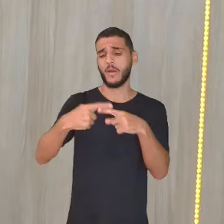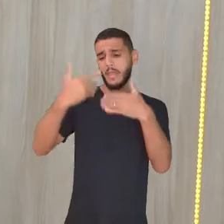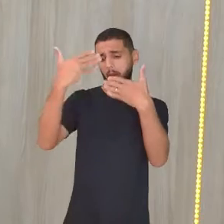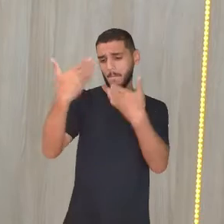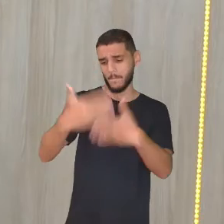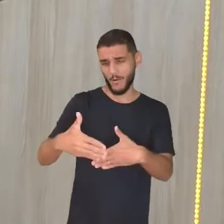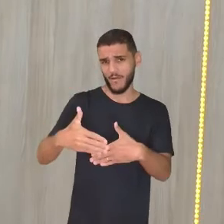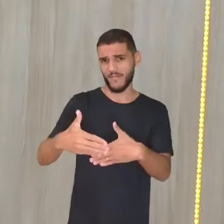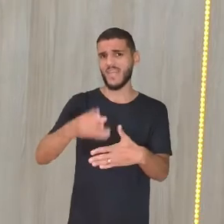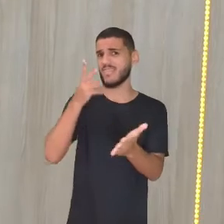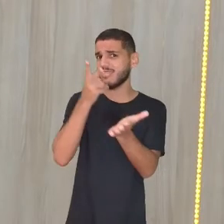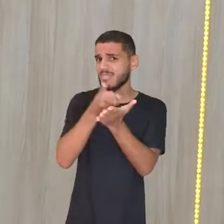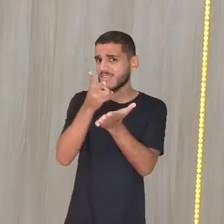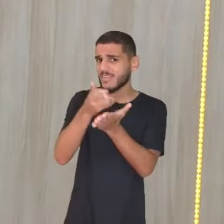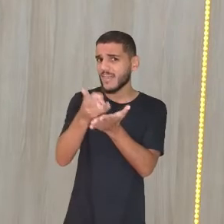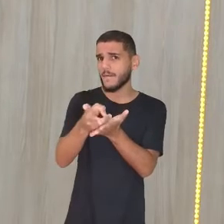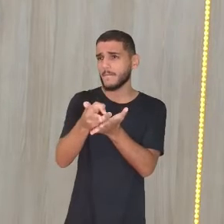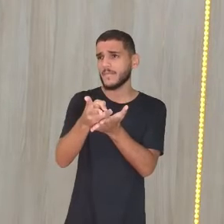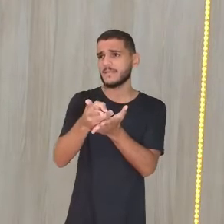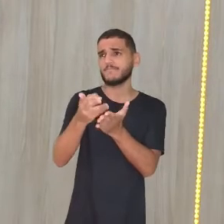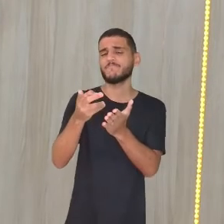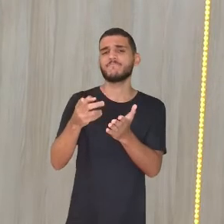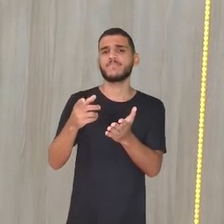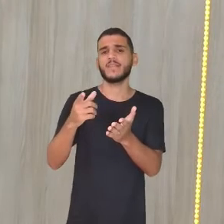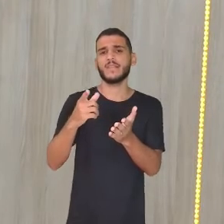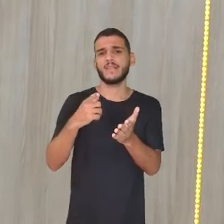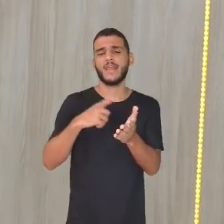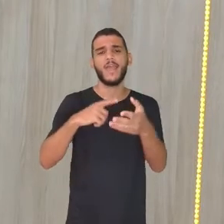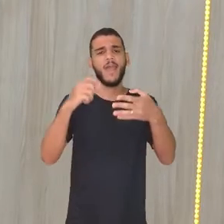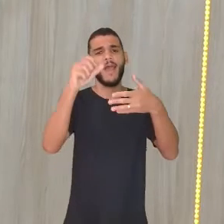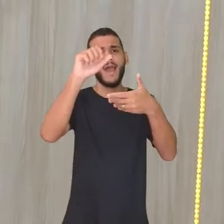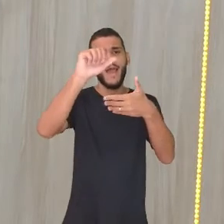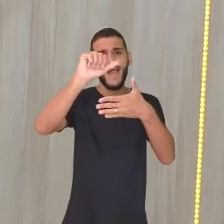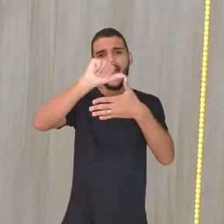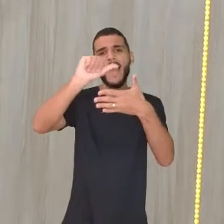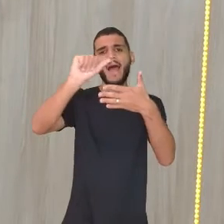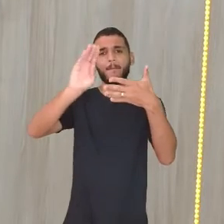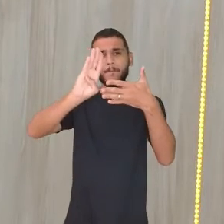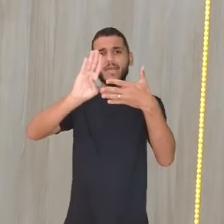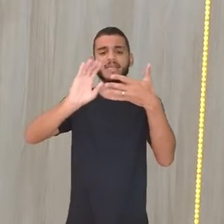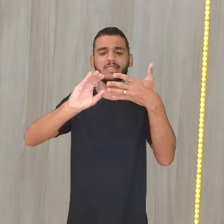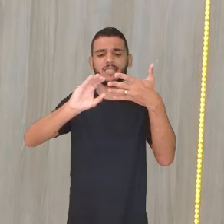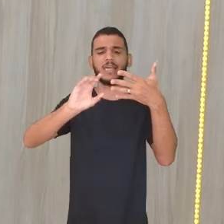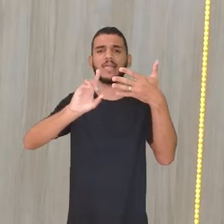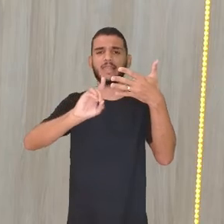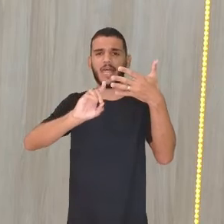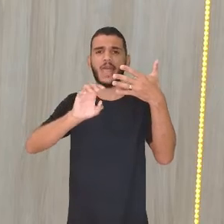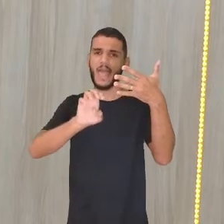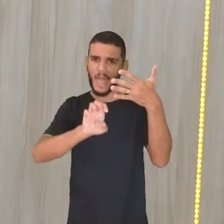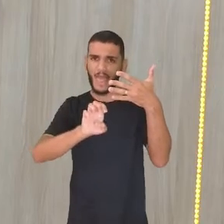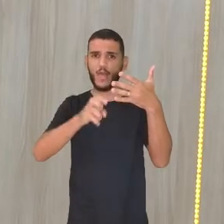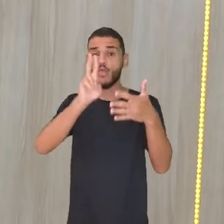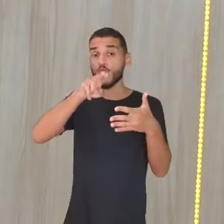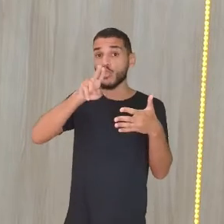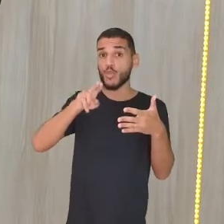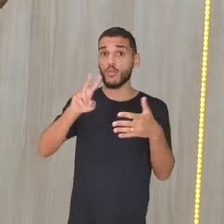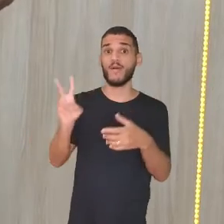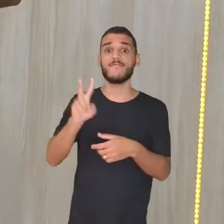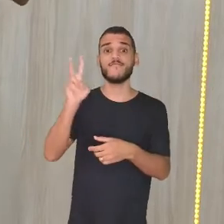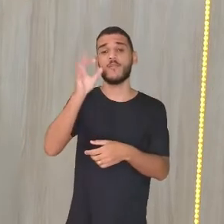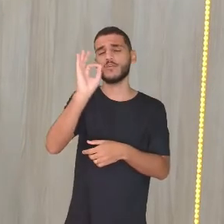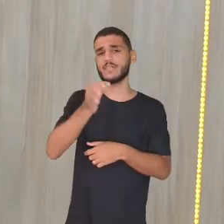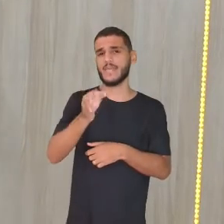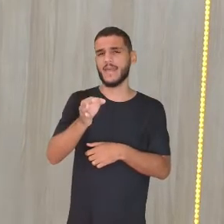eles sempre, nas alternativas, geralmente, eles não colocam aí os valores exatos. Então, eles